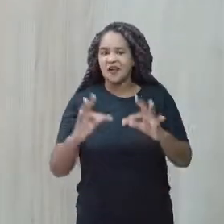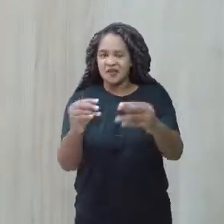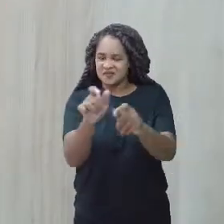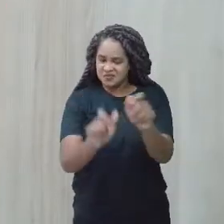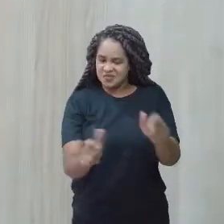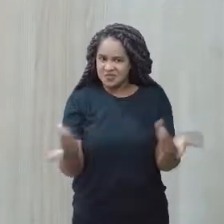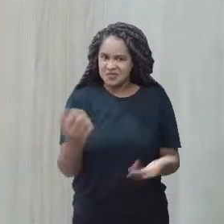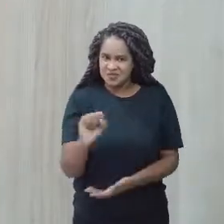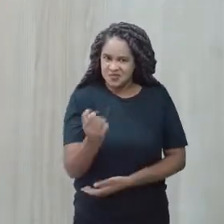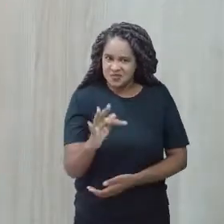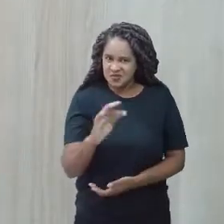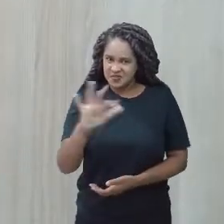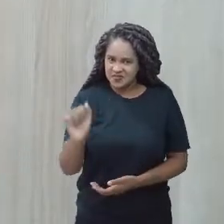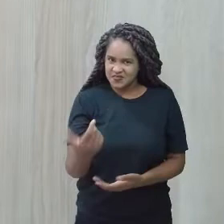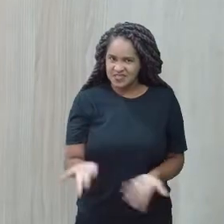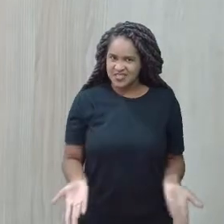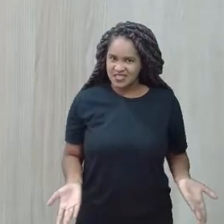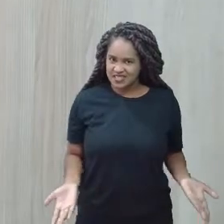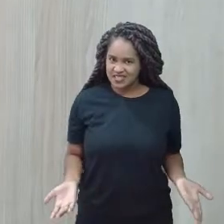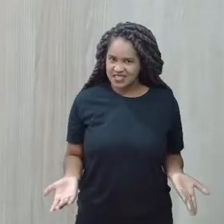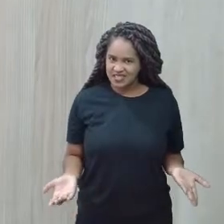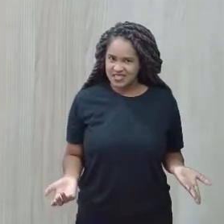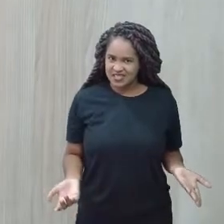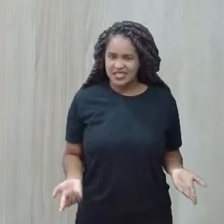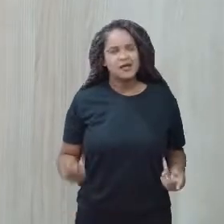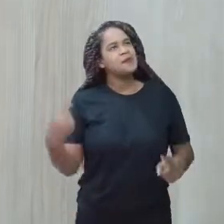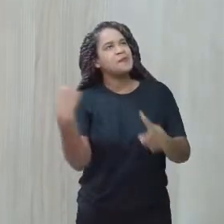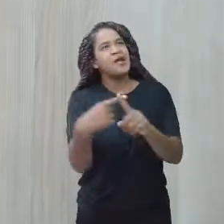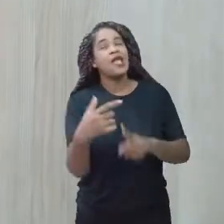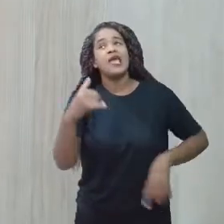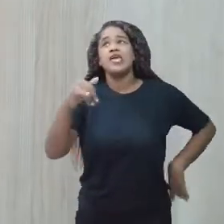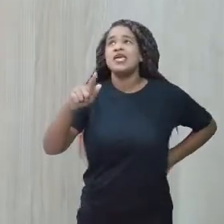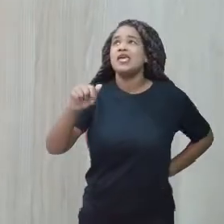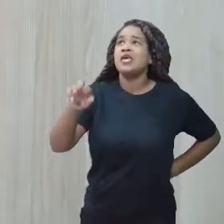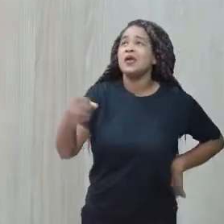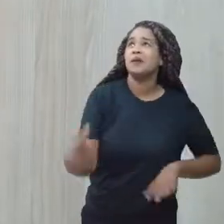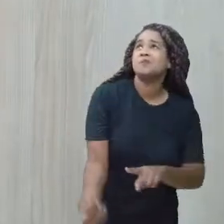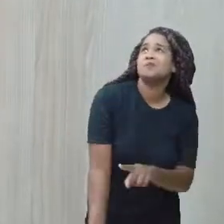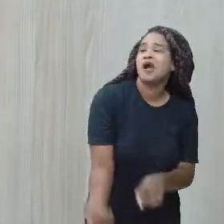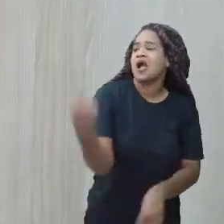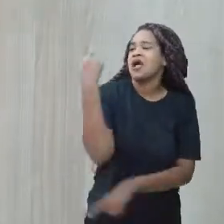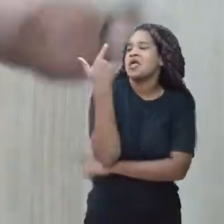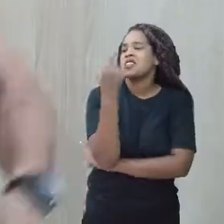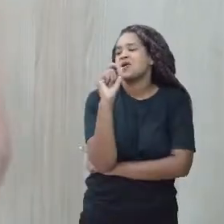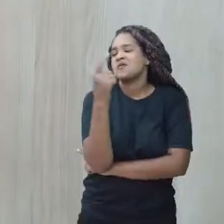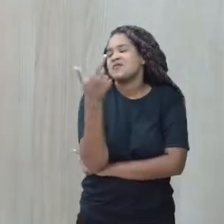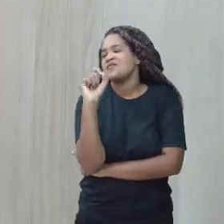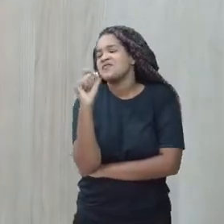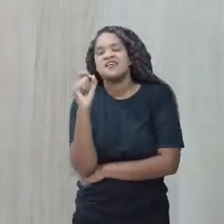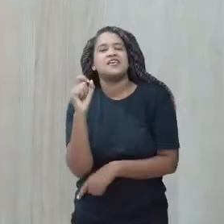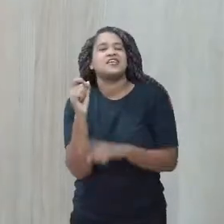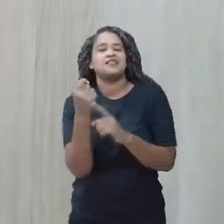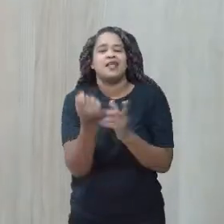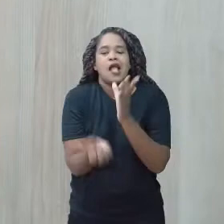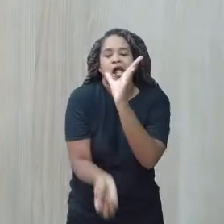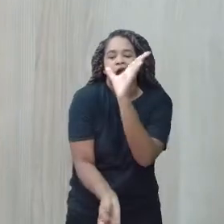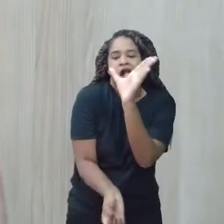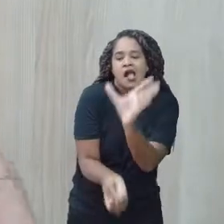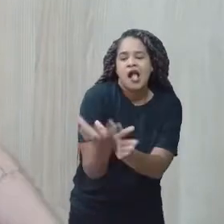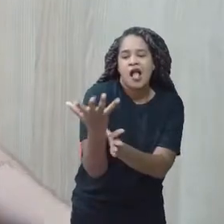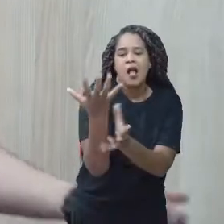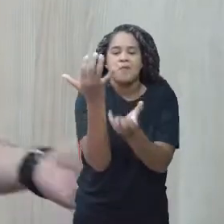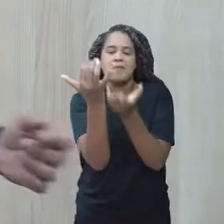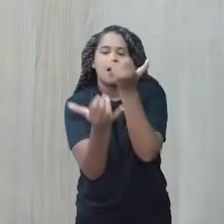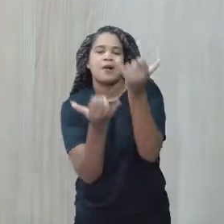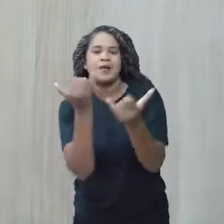de Sofia... Não, que Igor, lá em 2020, ele desenvolveu isso.